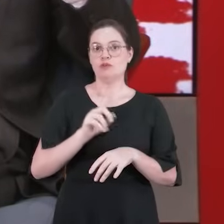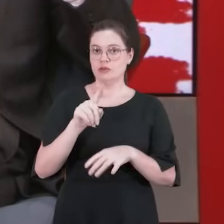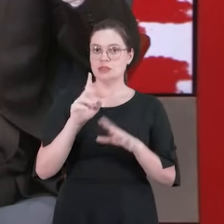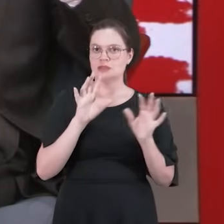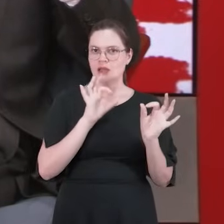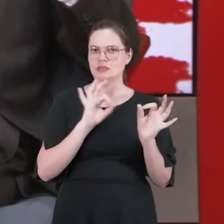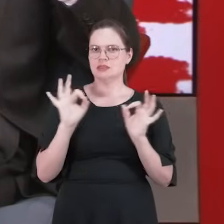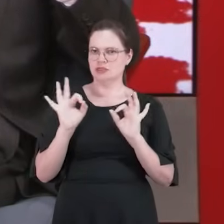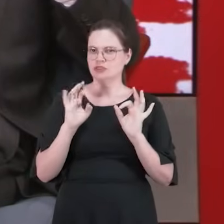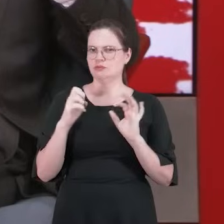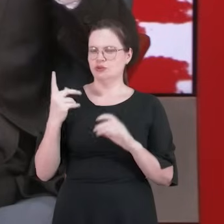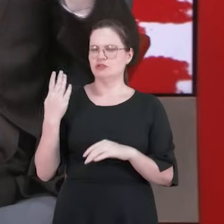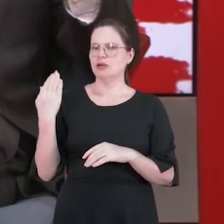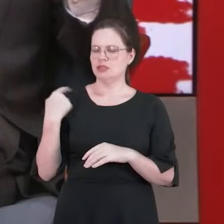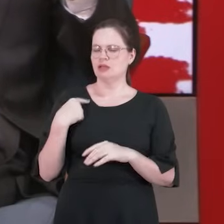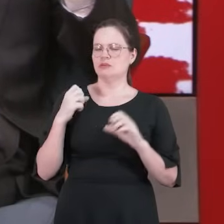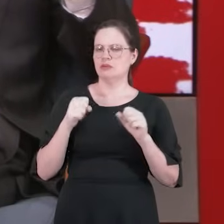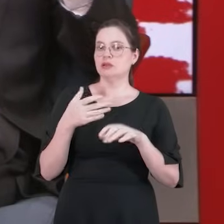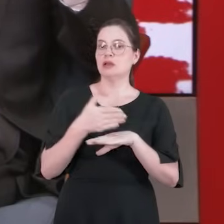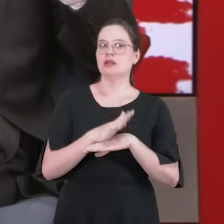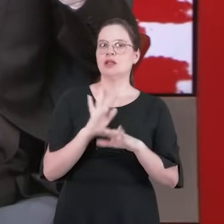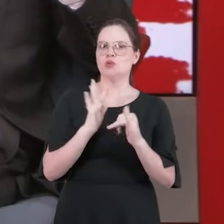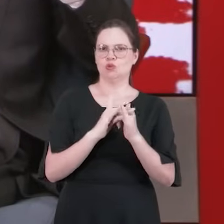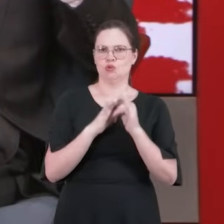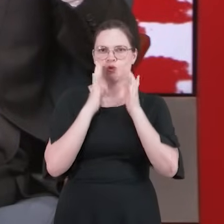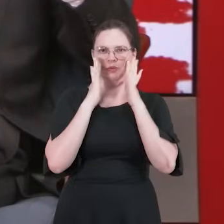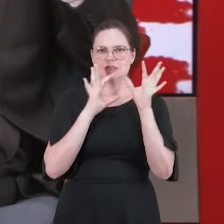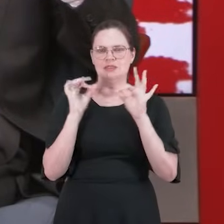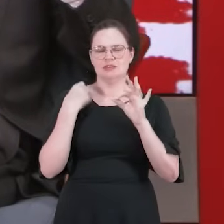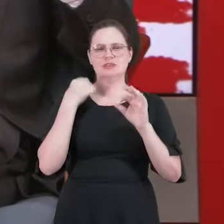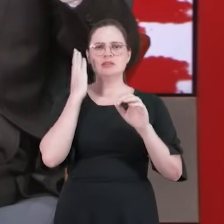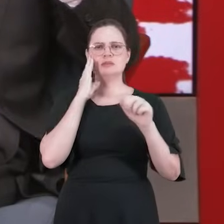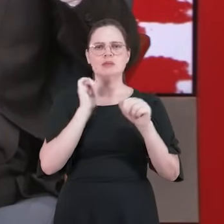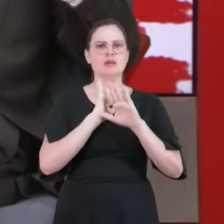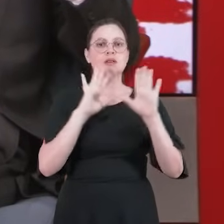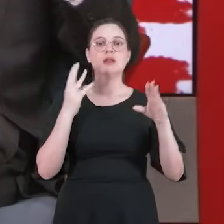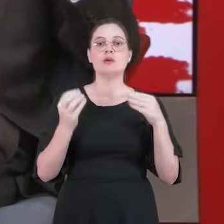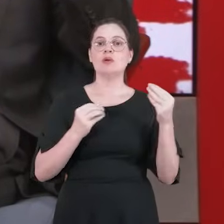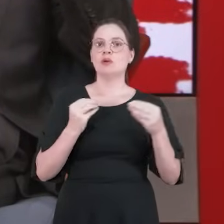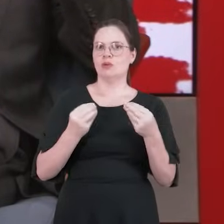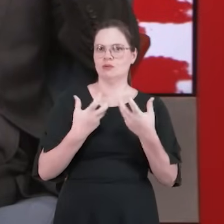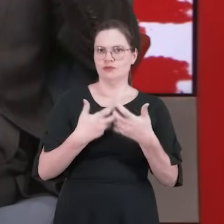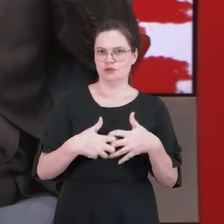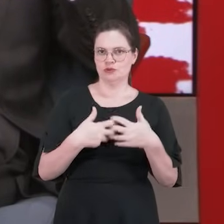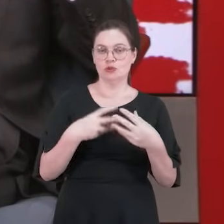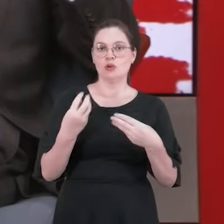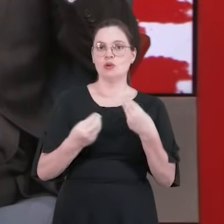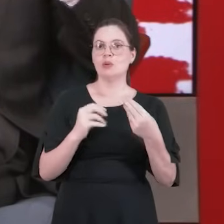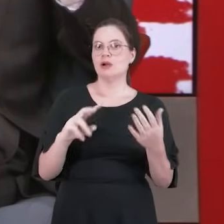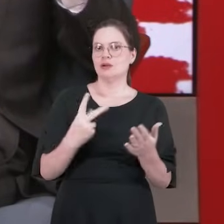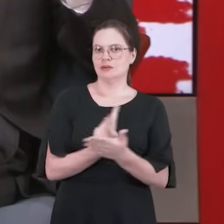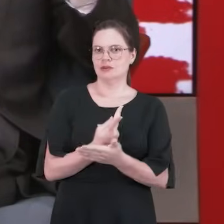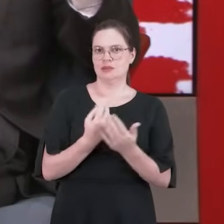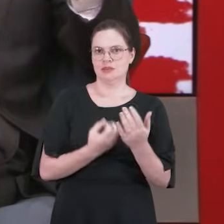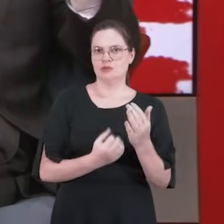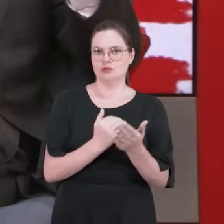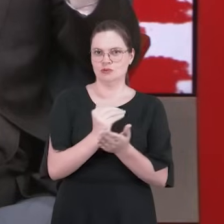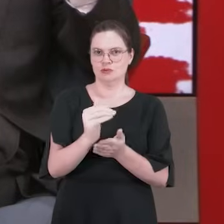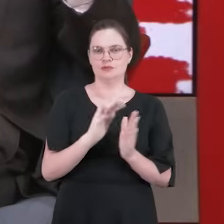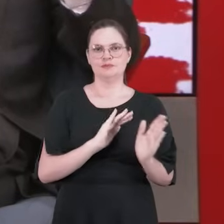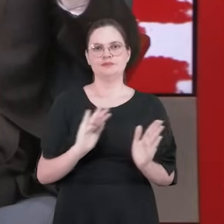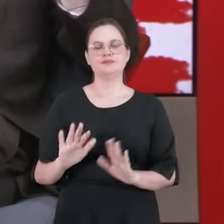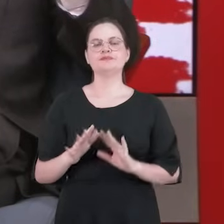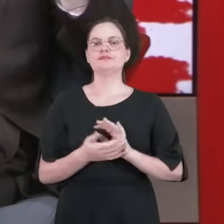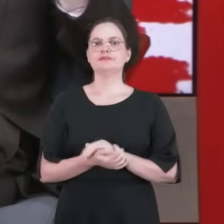de maneira clara como foi o início. A preocupação, como eu disse no